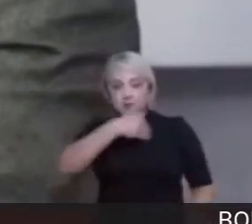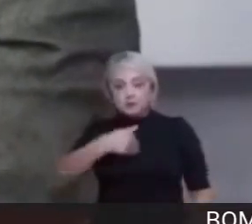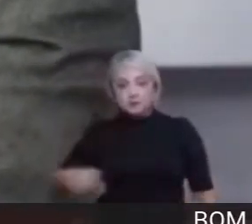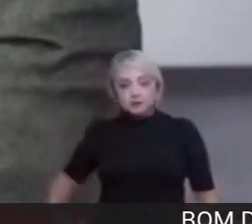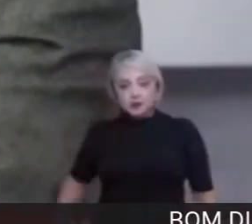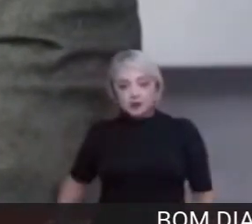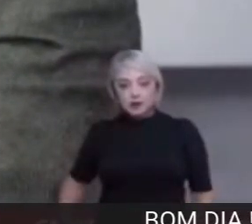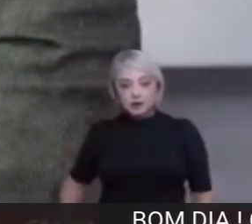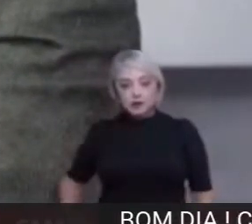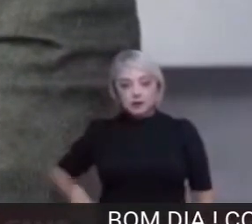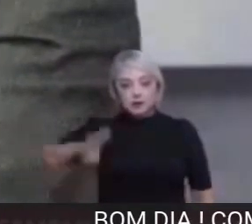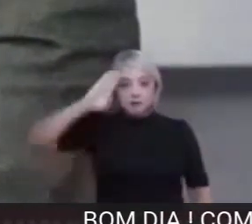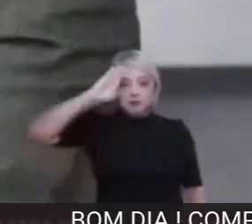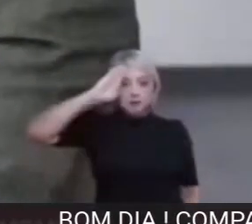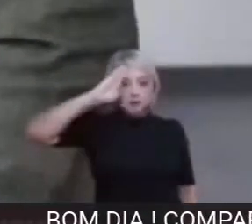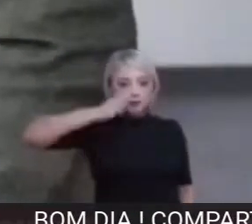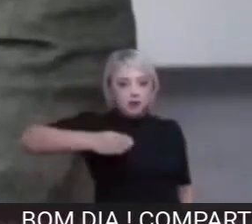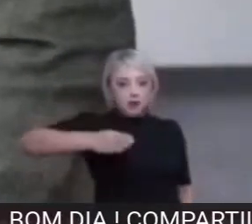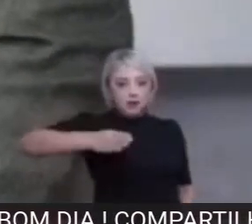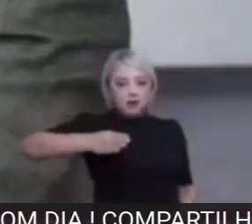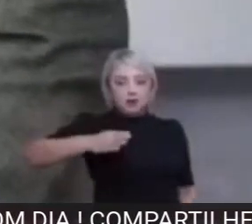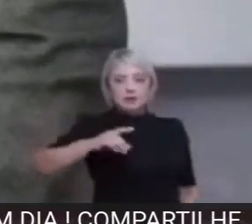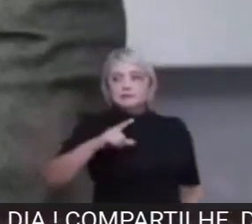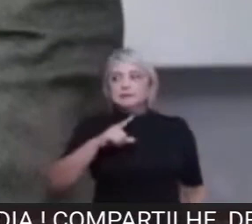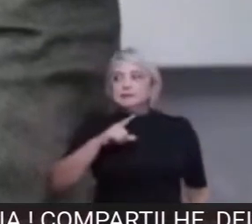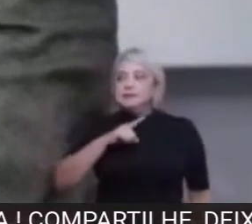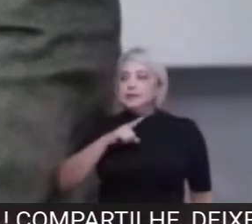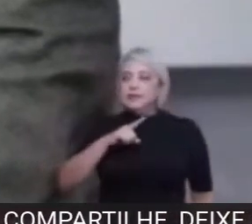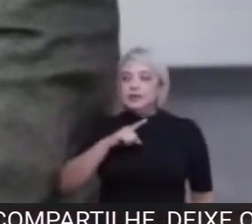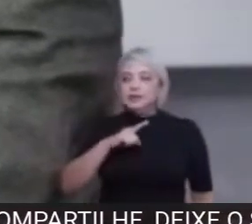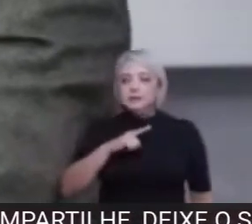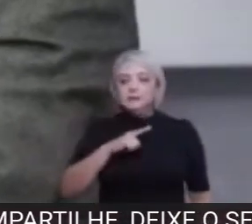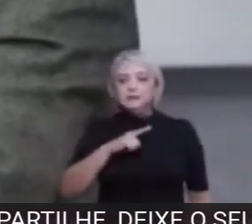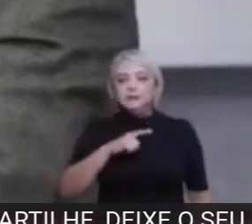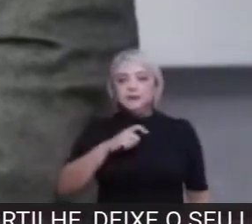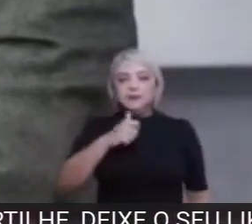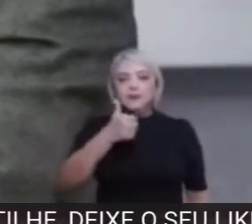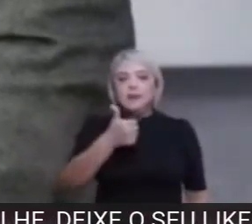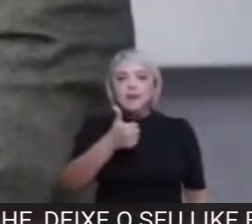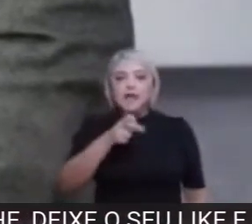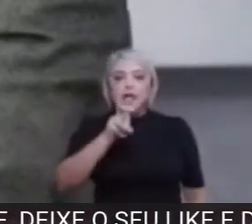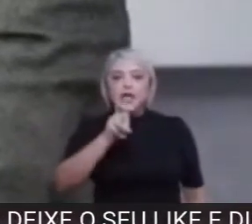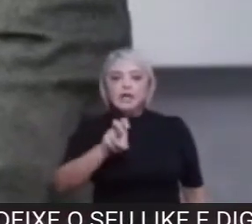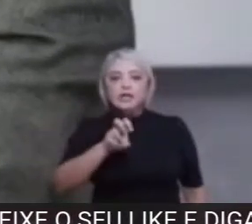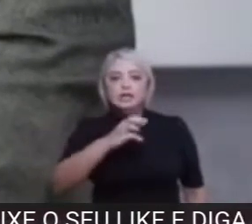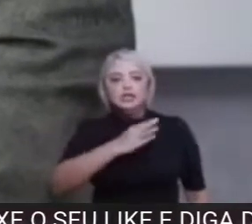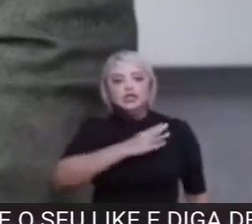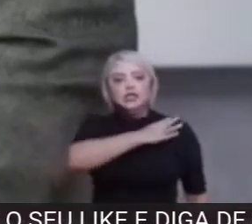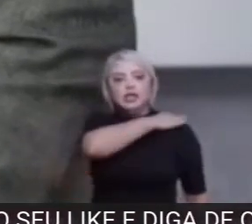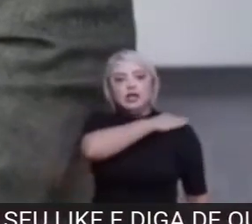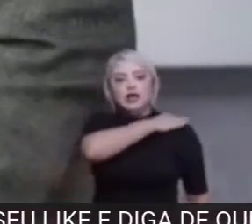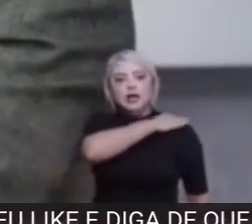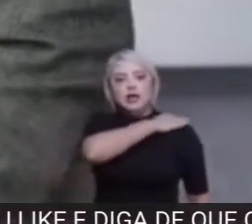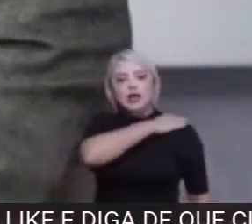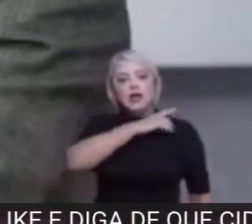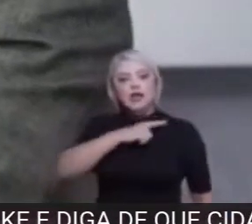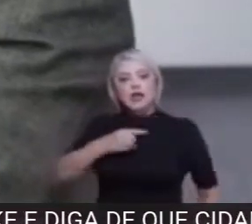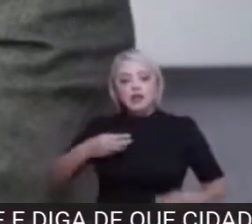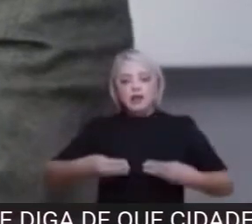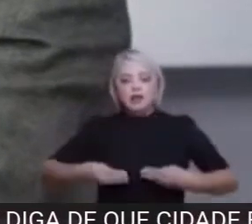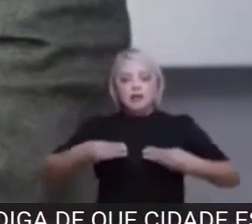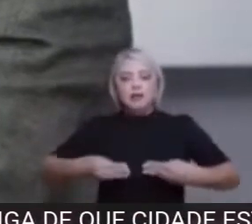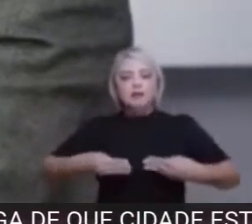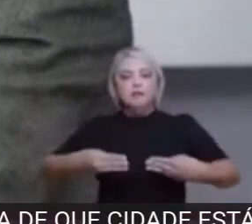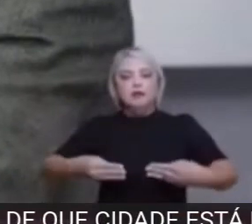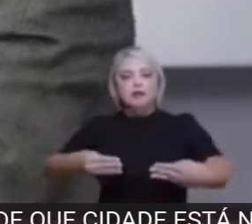militares. Existem 15 generais que hoje ocupam ministérios no governo